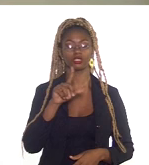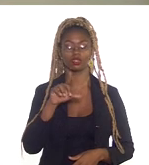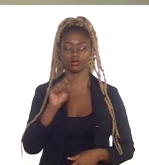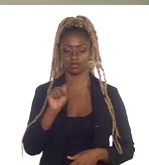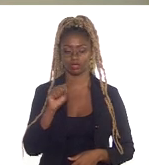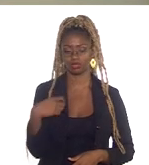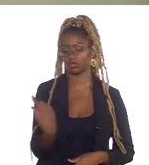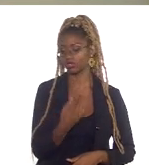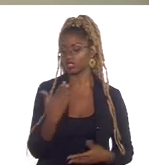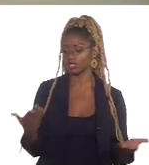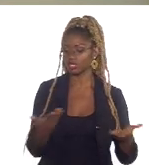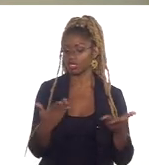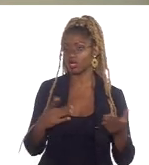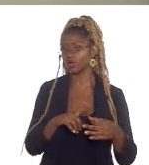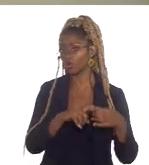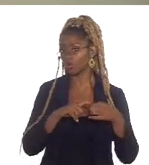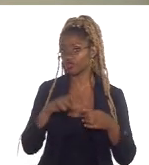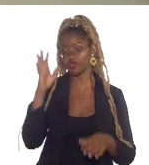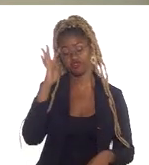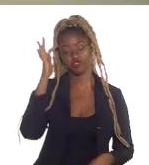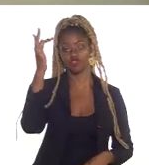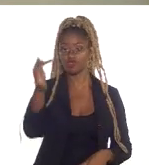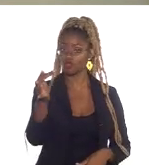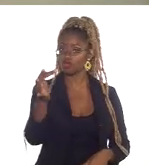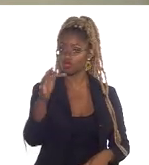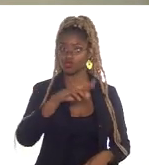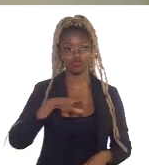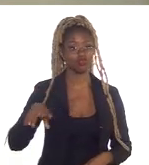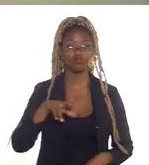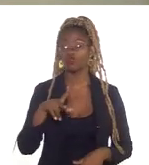convênio futuro e não de um convênio